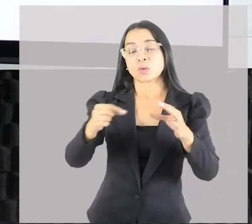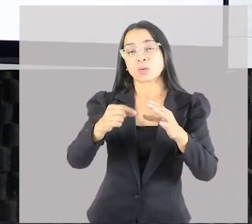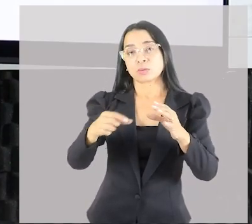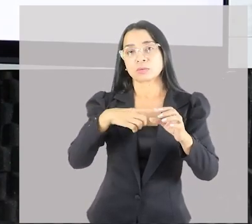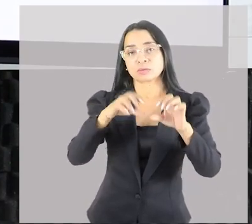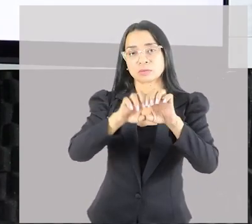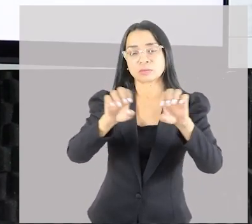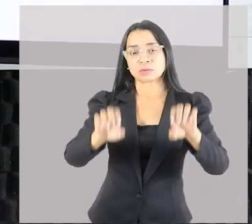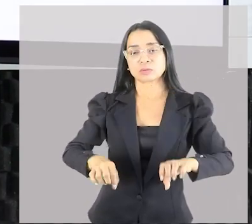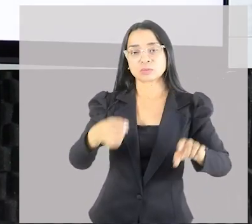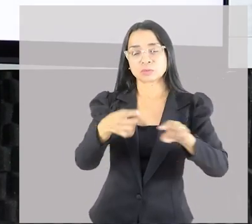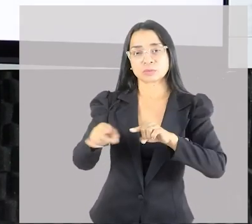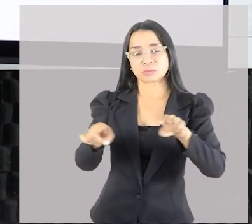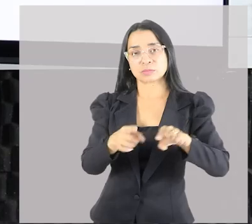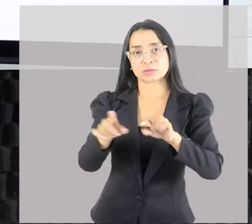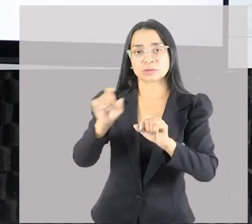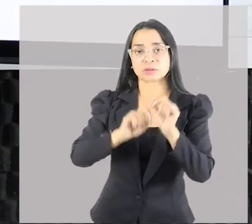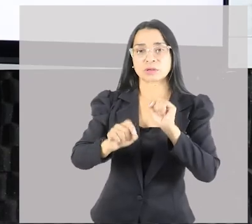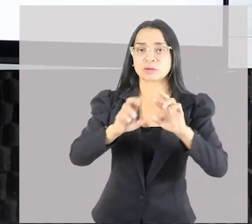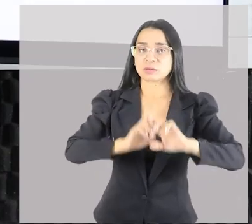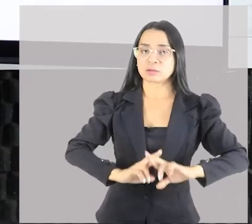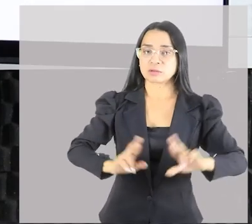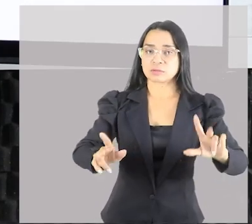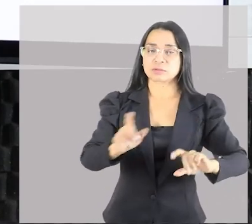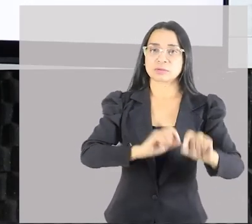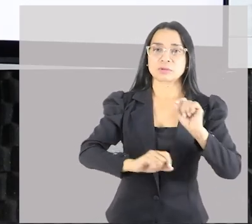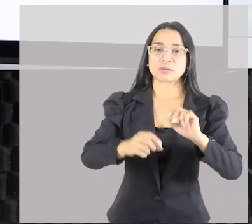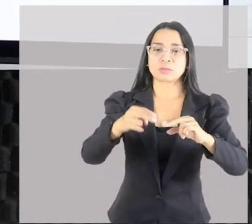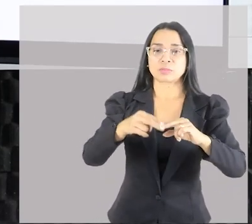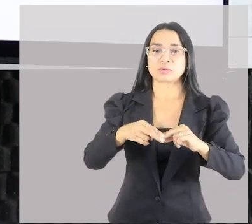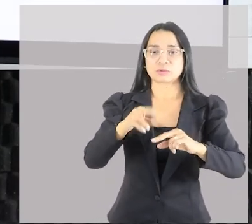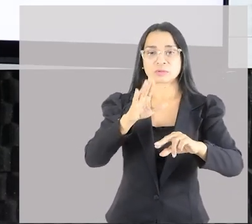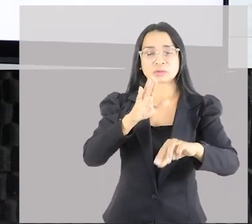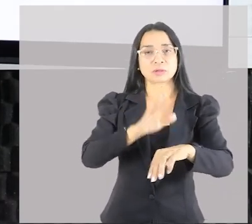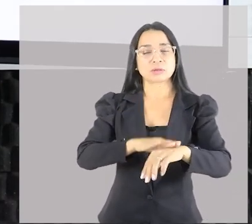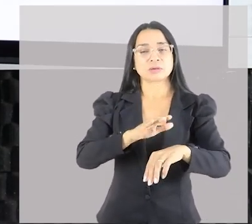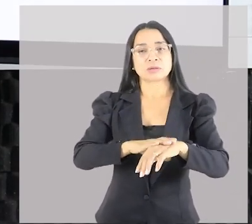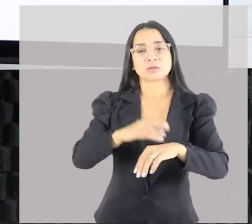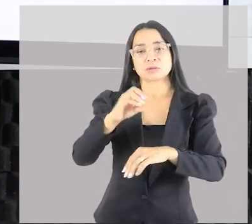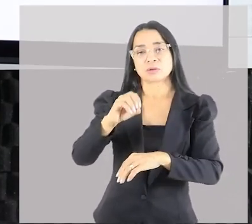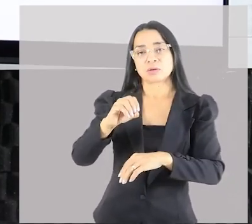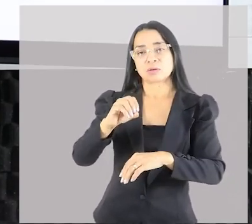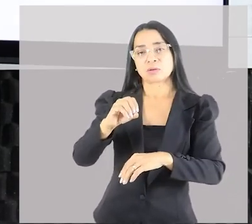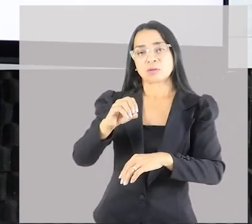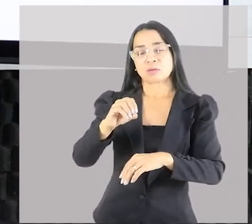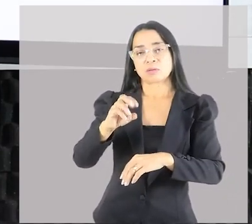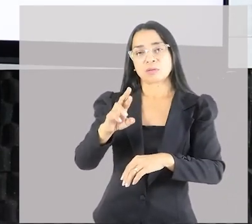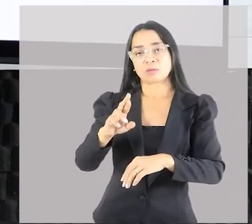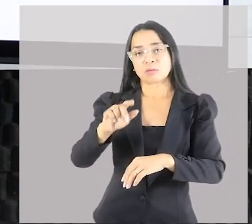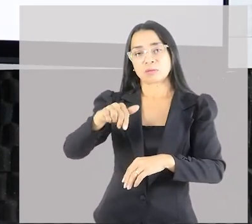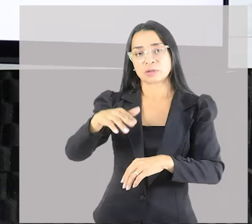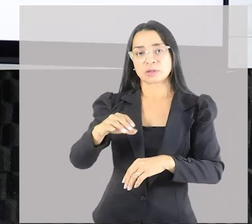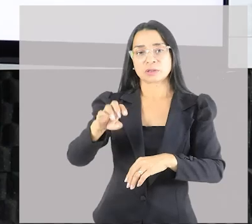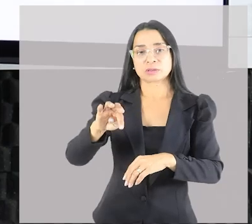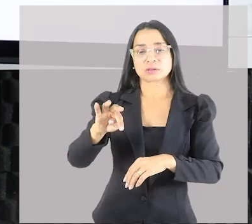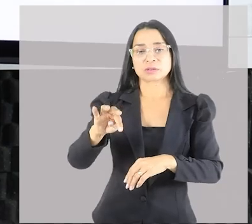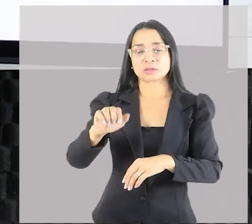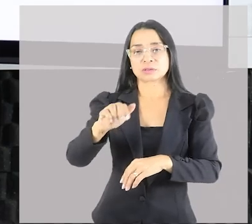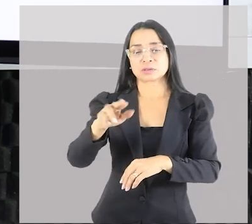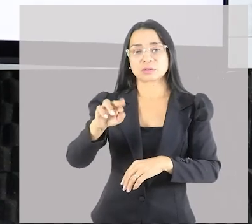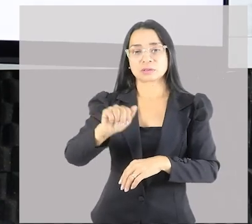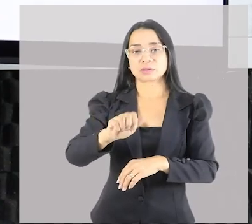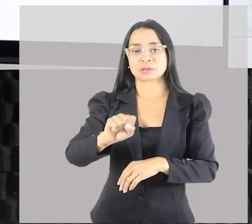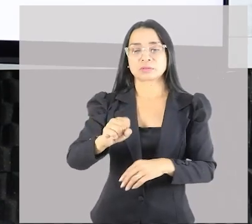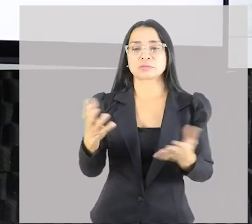estrutura musical de instrumentos musicais diferenciados, por isso é chamado de orquestra. Peitilhos, que são os coletes, né? Saiotes